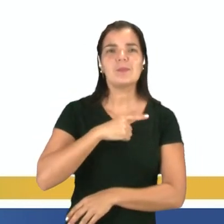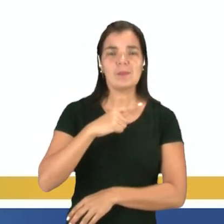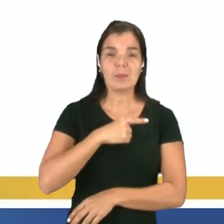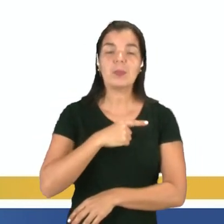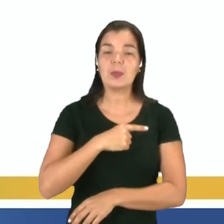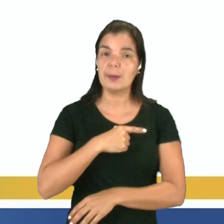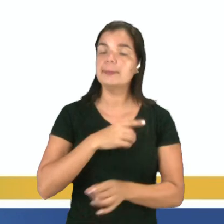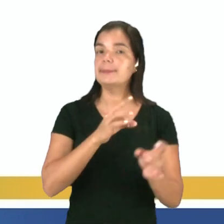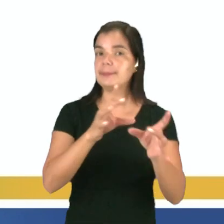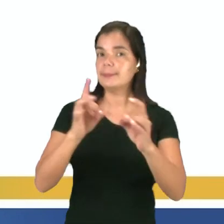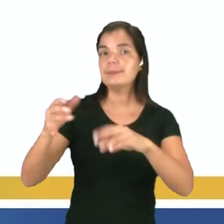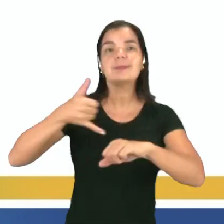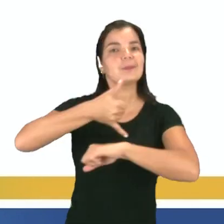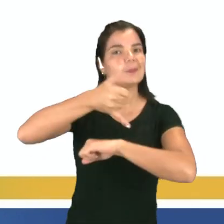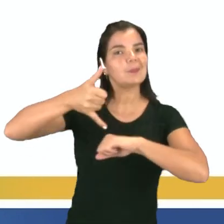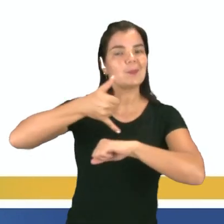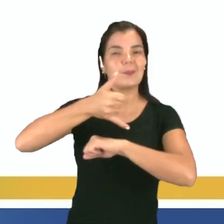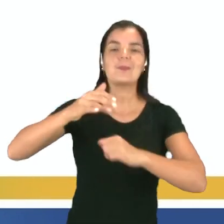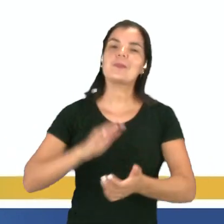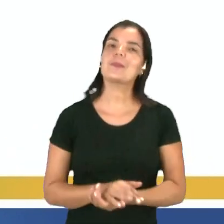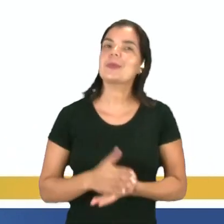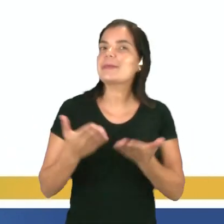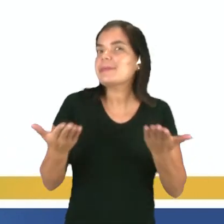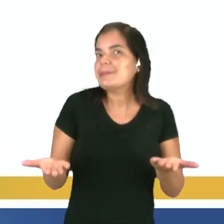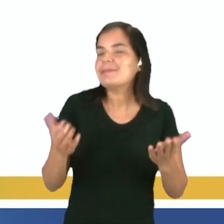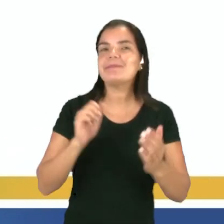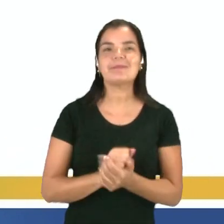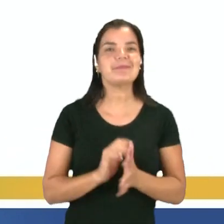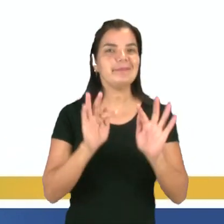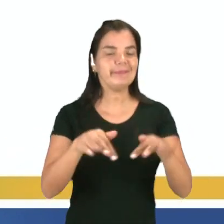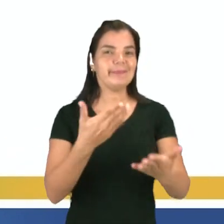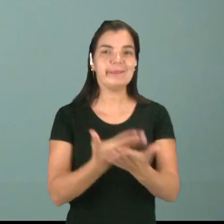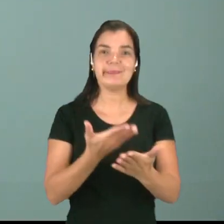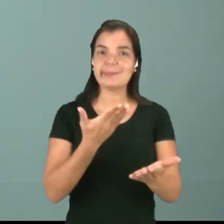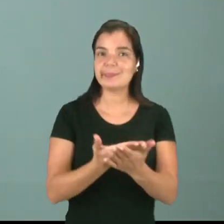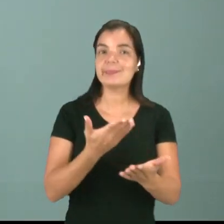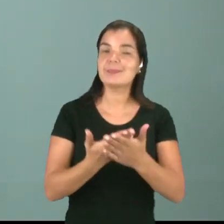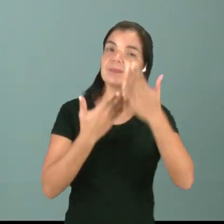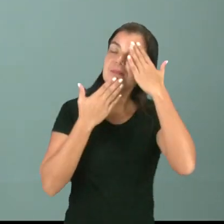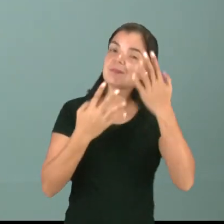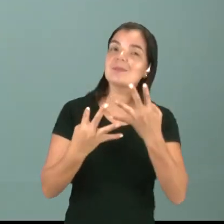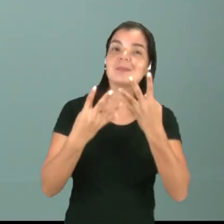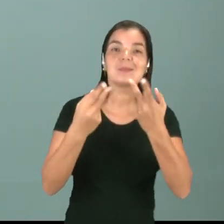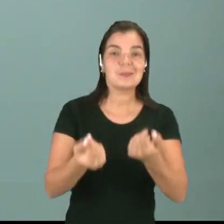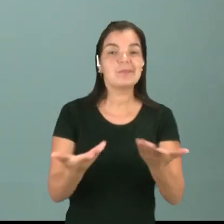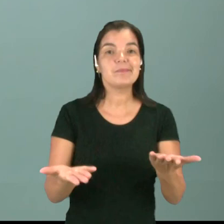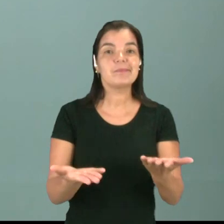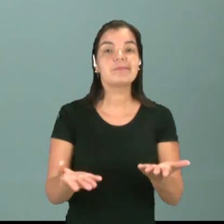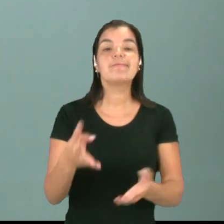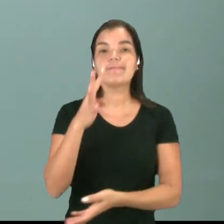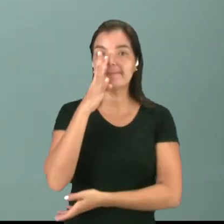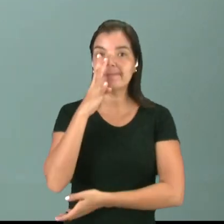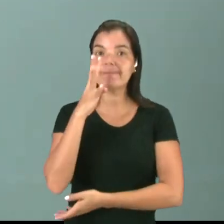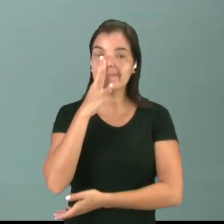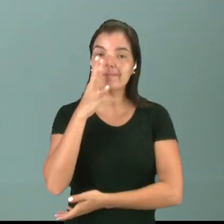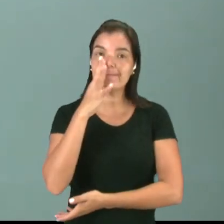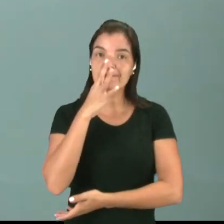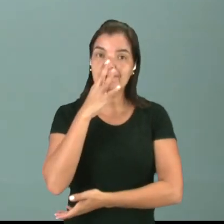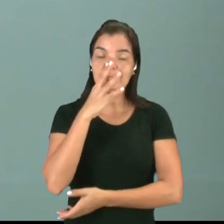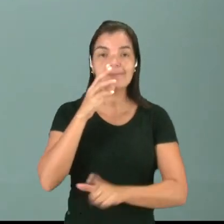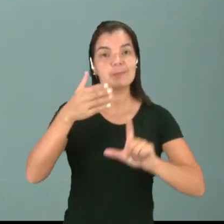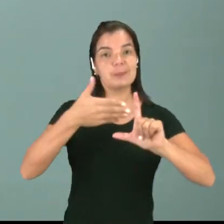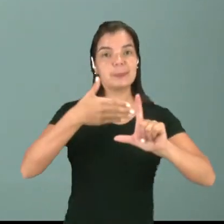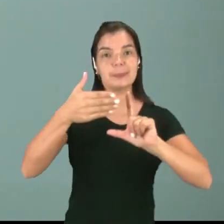produção e exportação de petróleo. Com isso, a gente encerra a nossa aula por aqui. Agradeço a todo mundo que tem nos acompanhado e